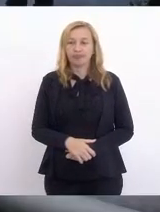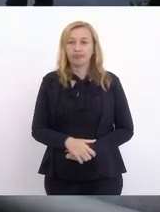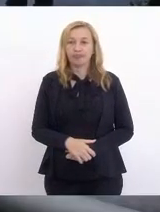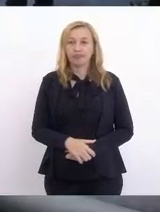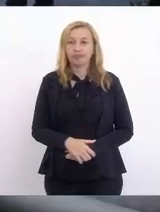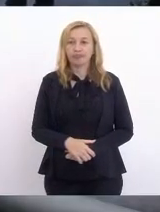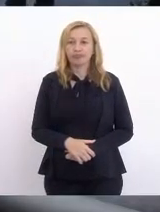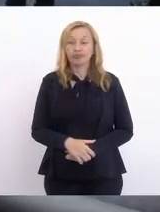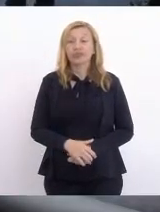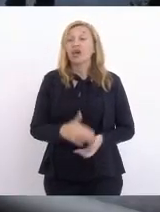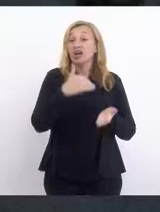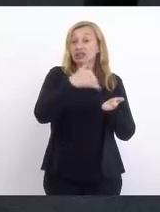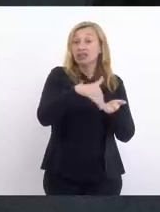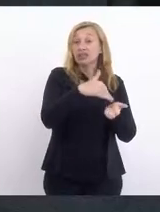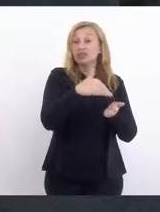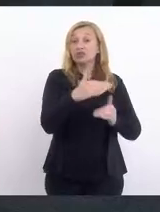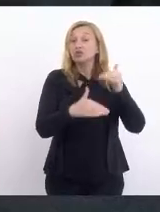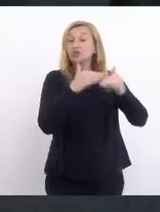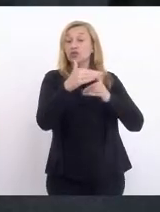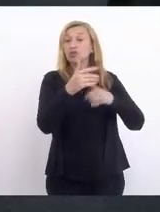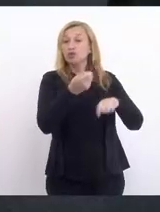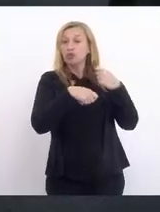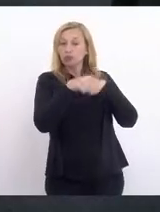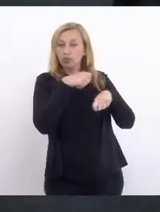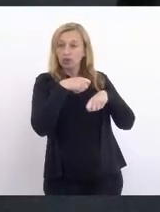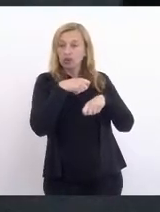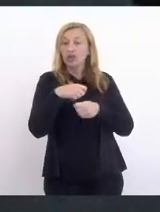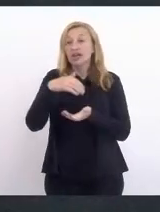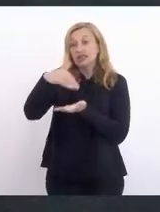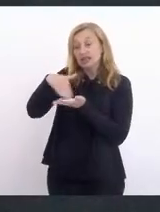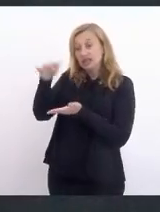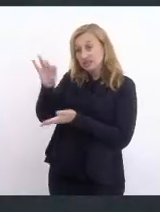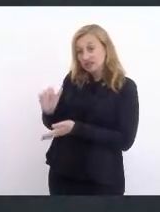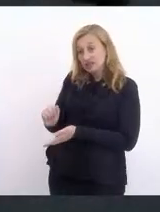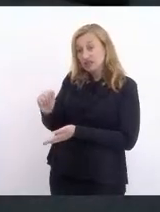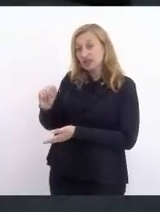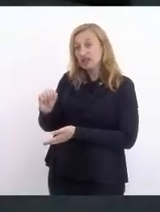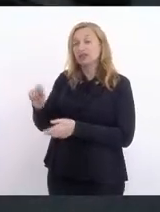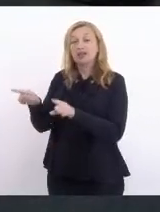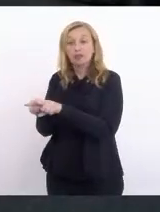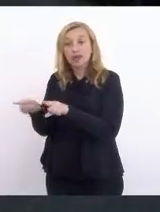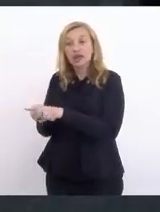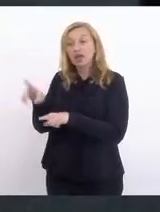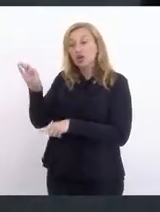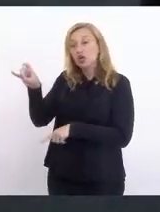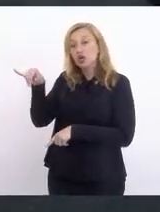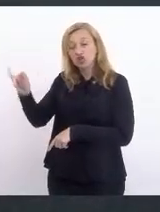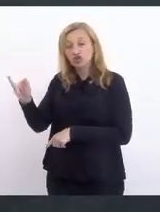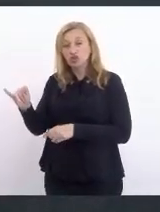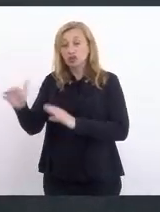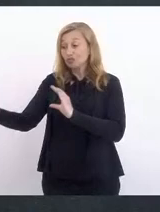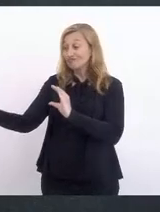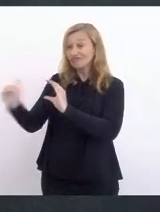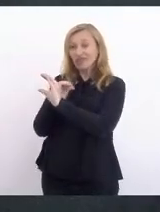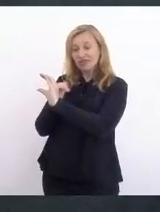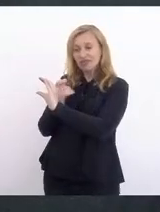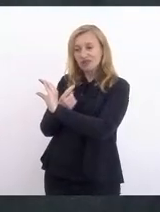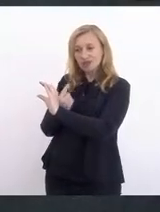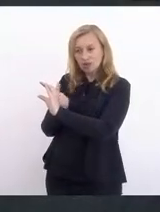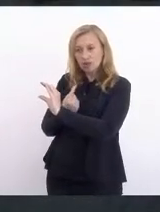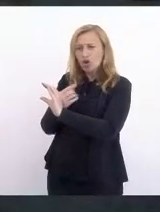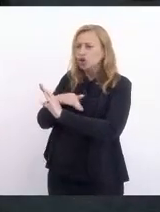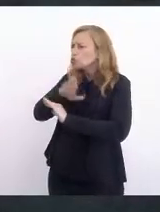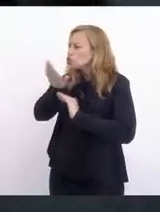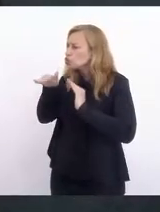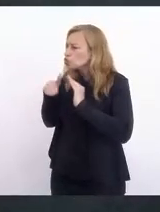e a secretaria de João vimento econômico a secretaria de fazenda é a cor Dinho que nos envie todas